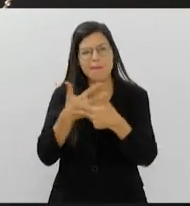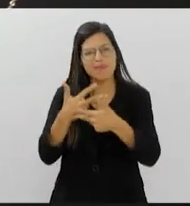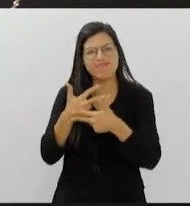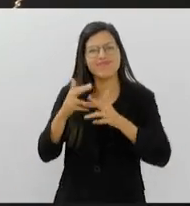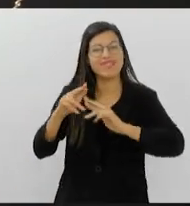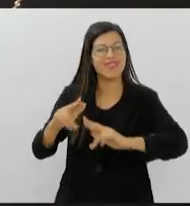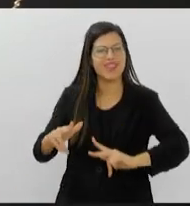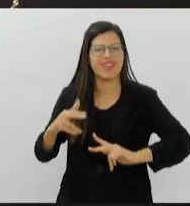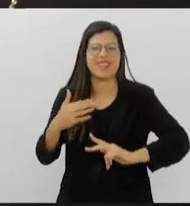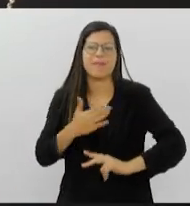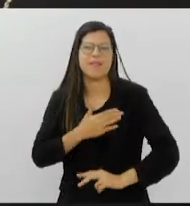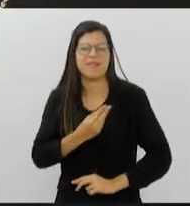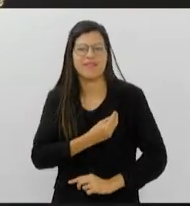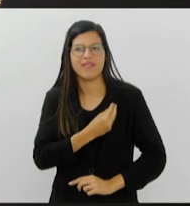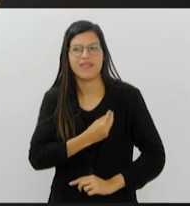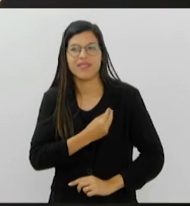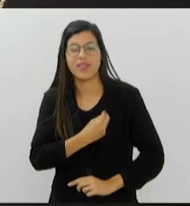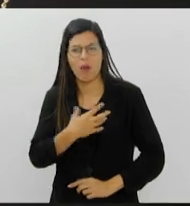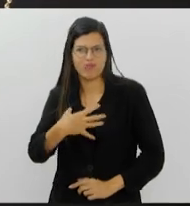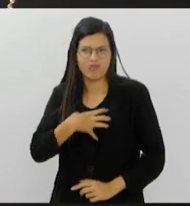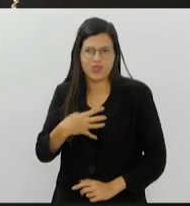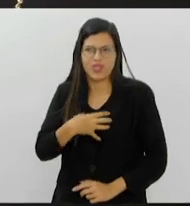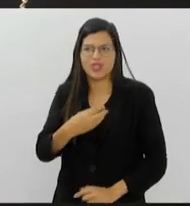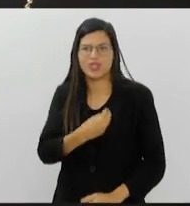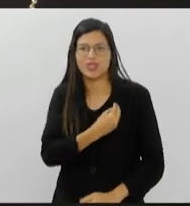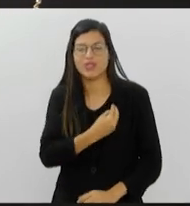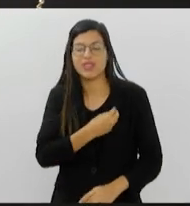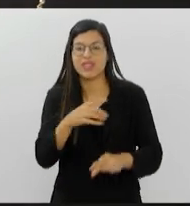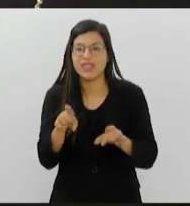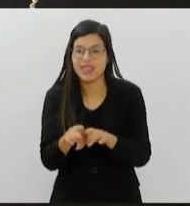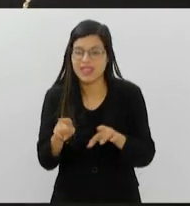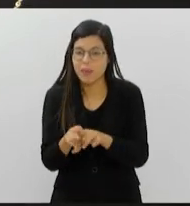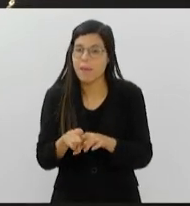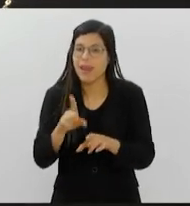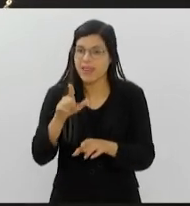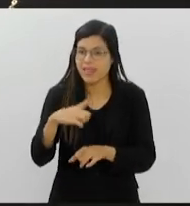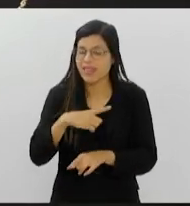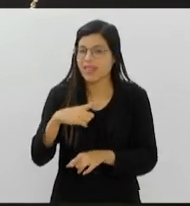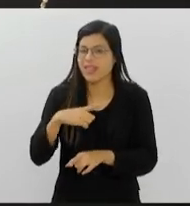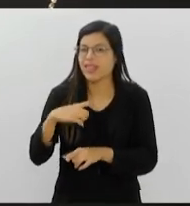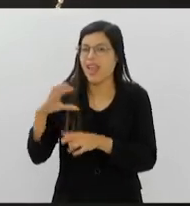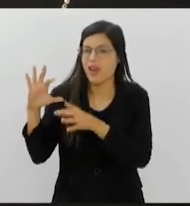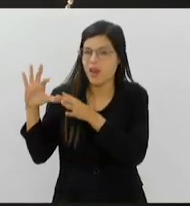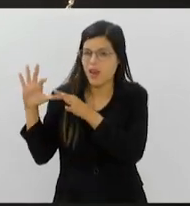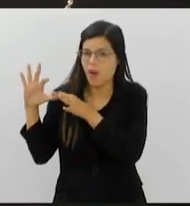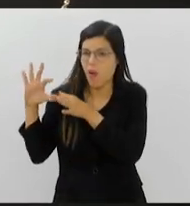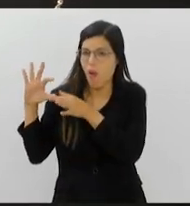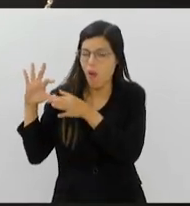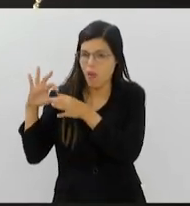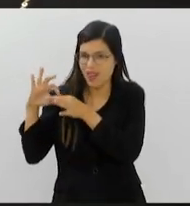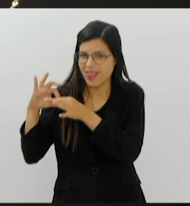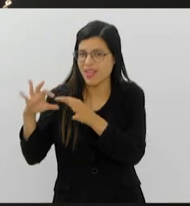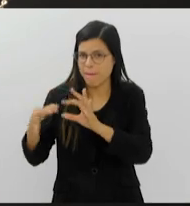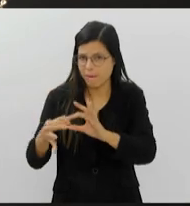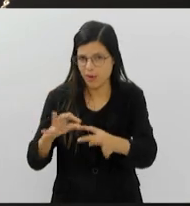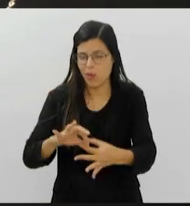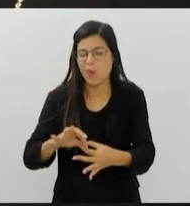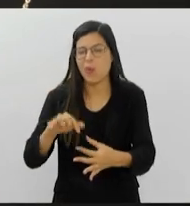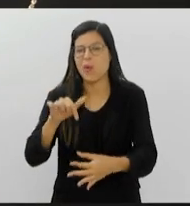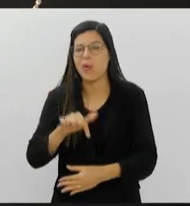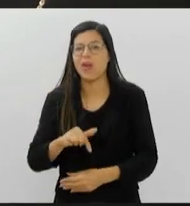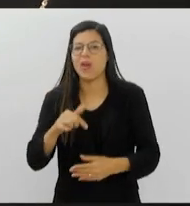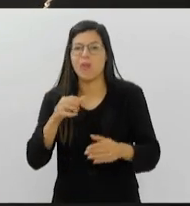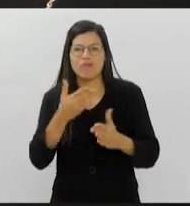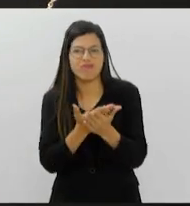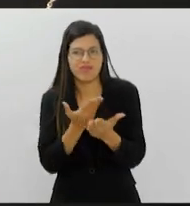Além de um estilo de vida, além de uma modalidade olímpica, né? Além de uma cultura, ela também é minha profissão. Eu dou aula de break